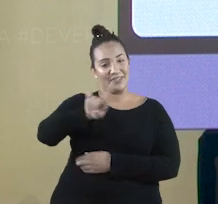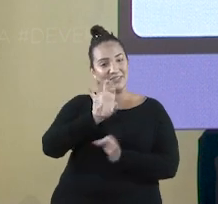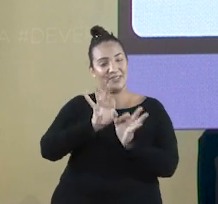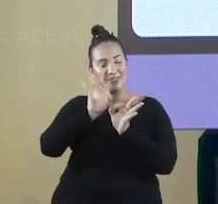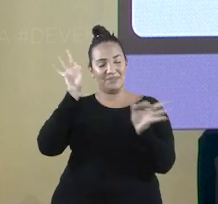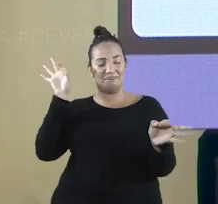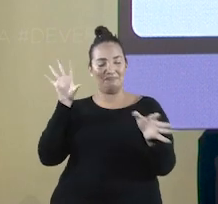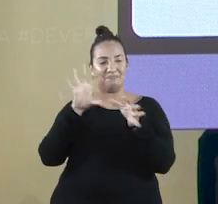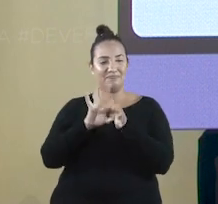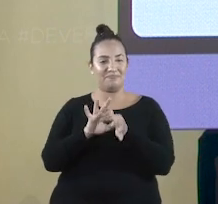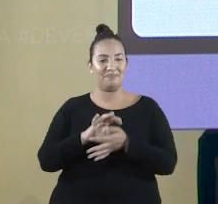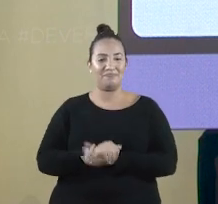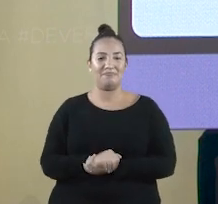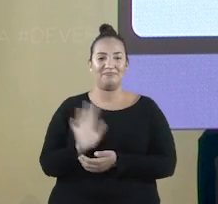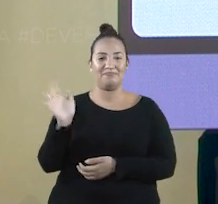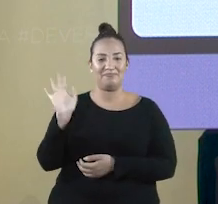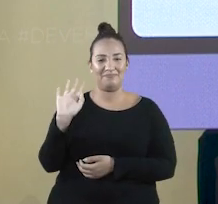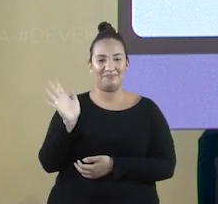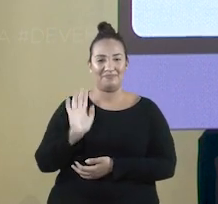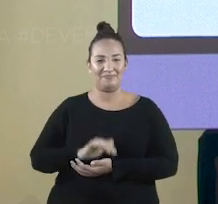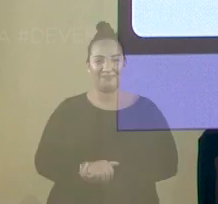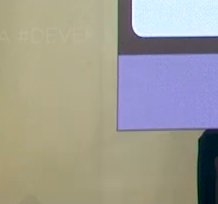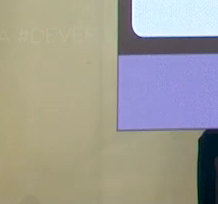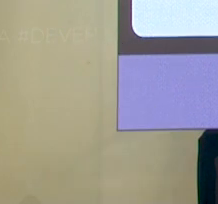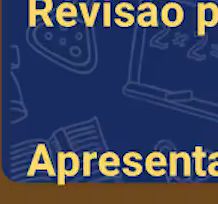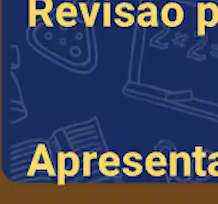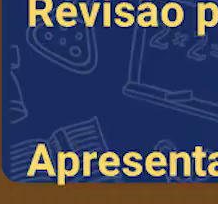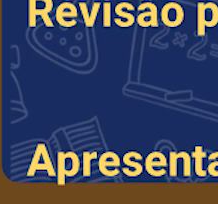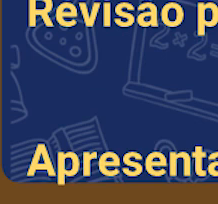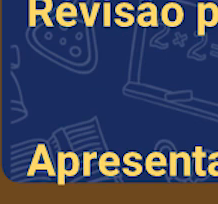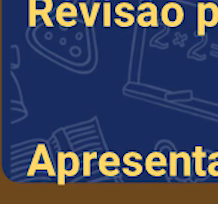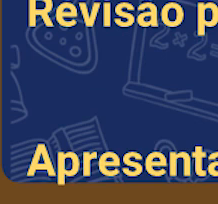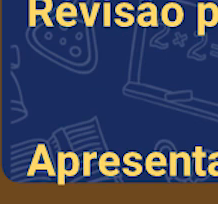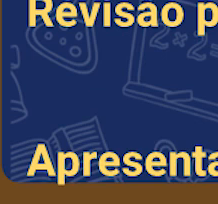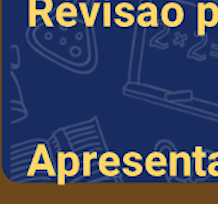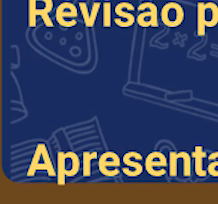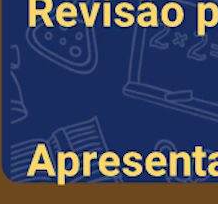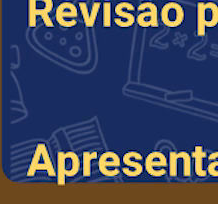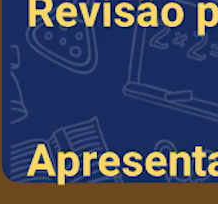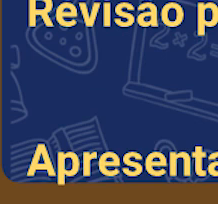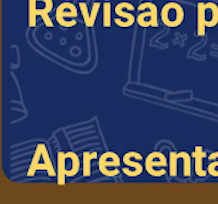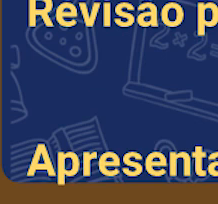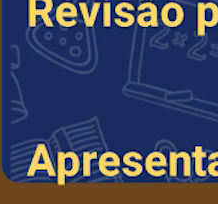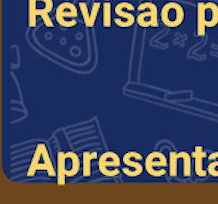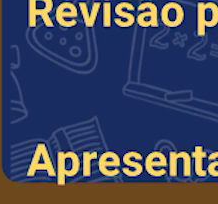mesmo distantes, estamos juntos. Até mais! Música